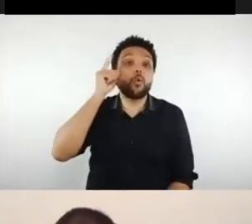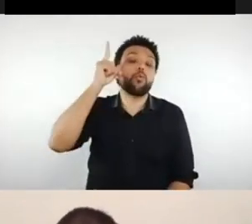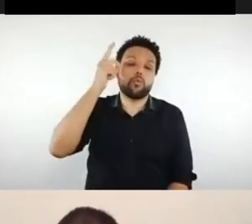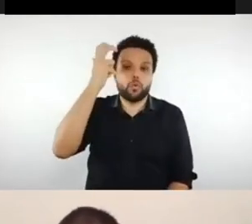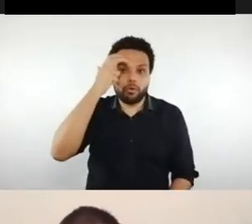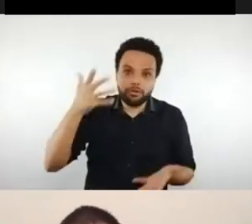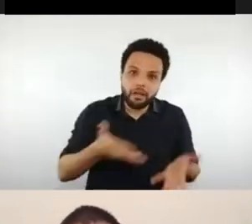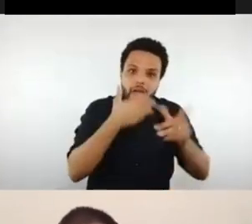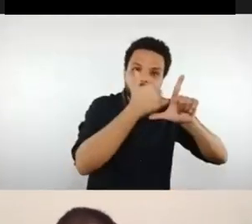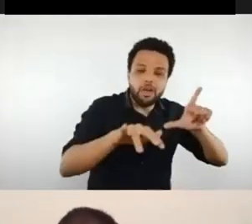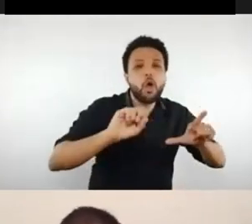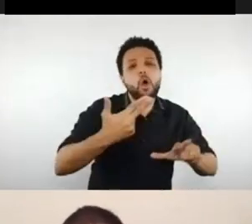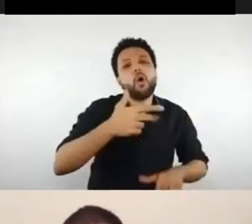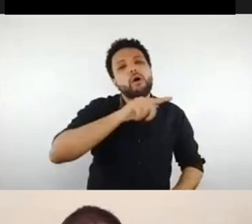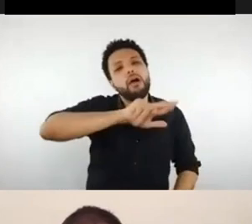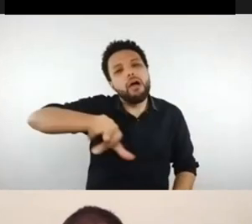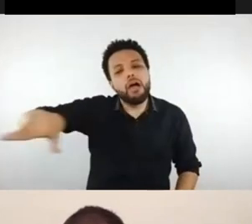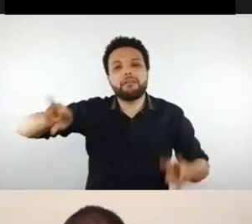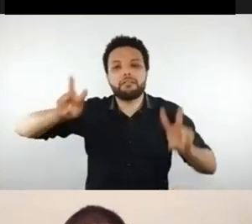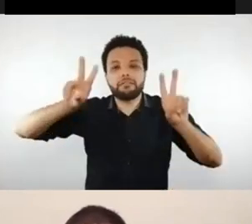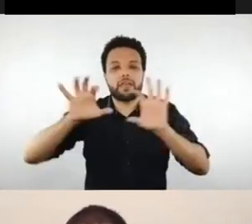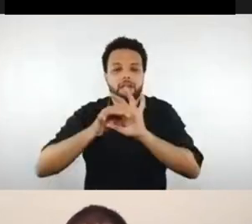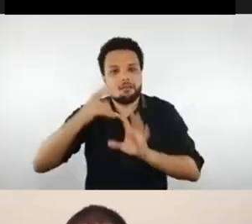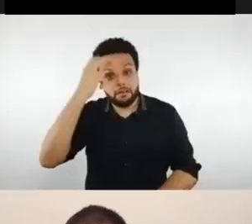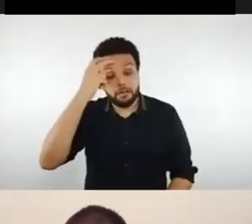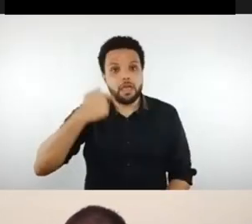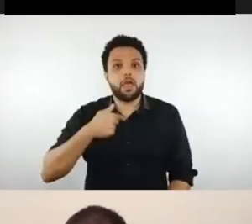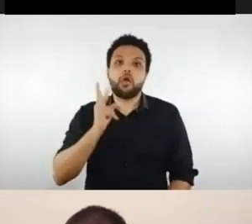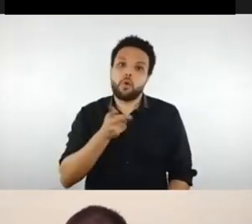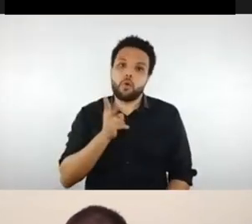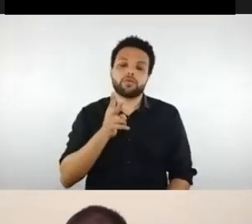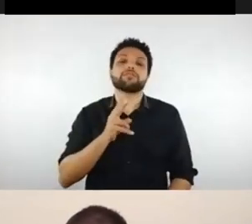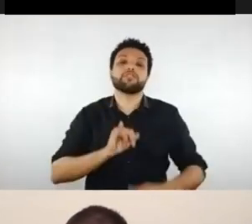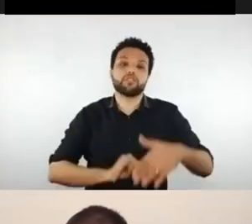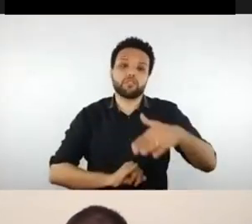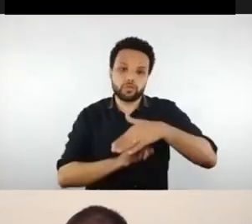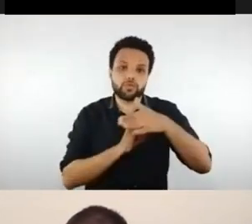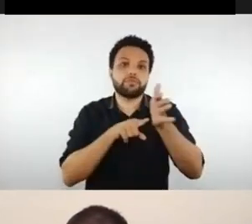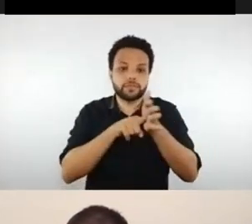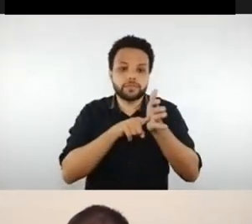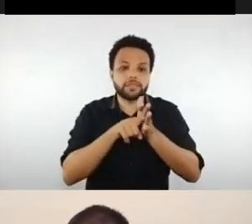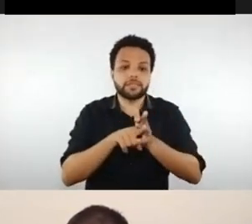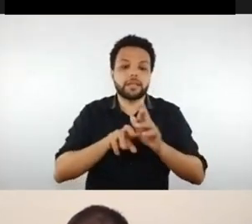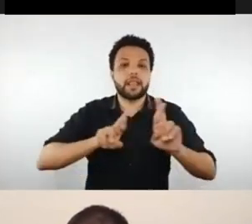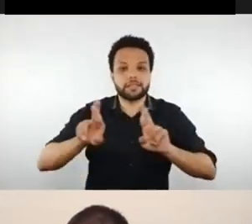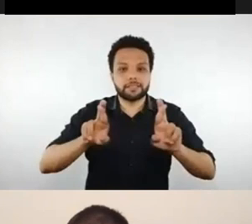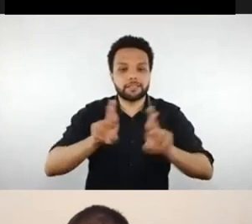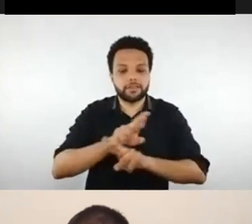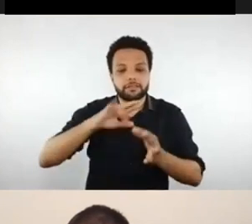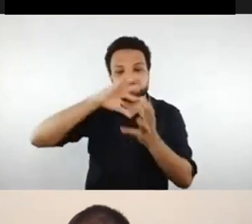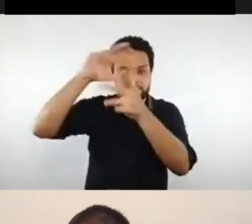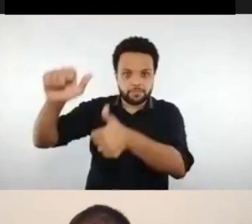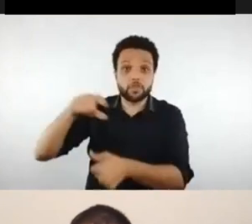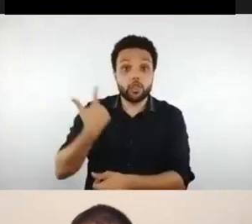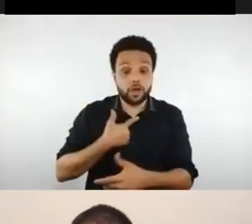seja de outros aspectos da cultura. Quando eu ainda estava dirigindo o Instituto de Pesquisa de Relações Internacionais, nós começamos um